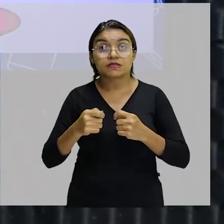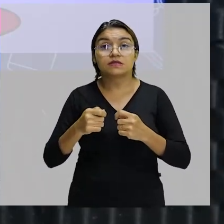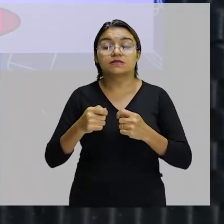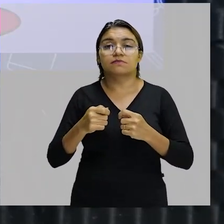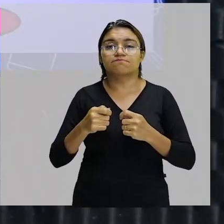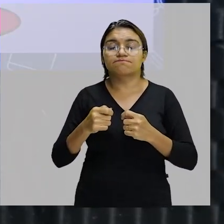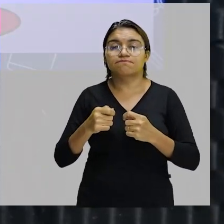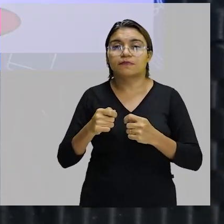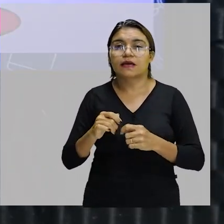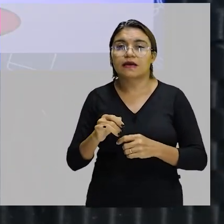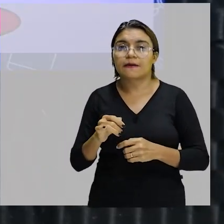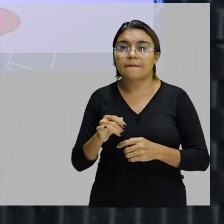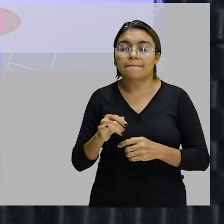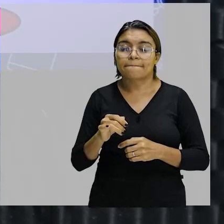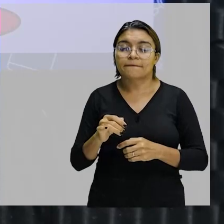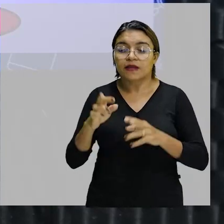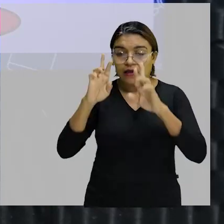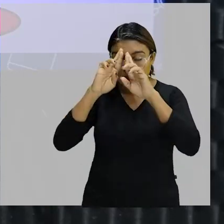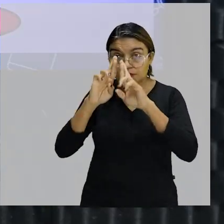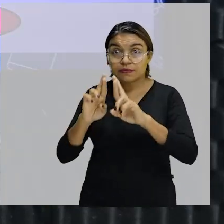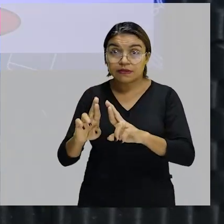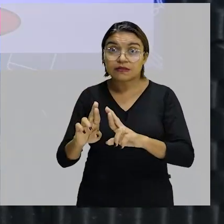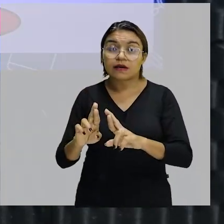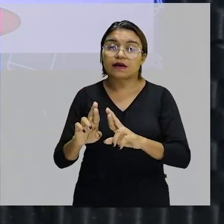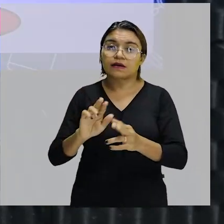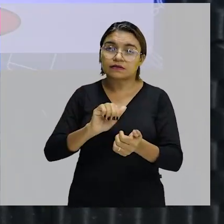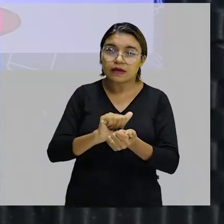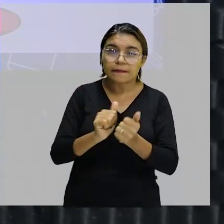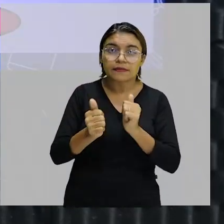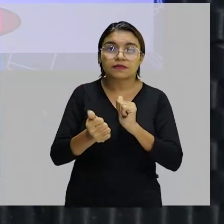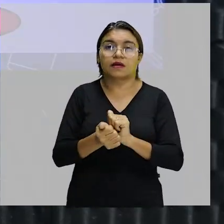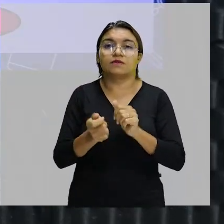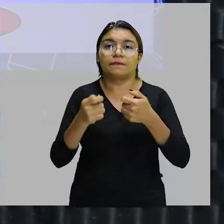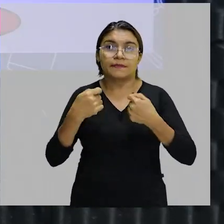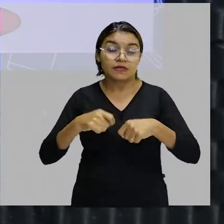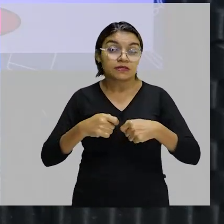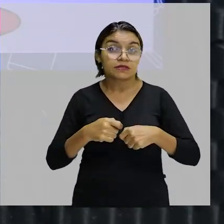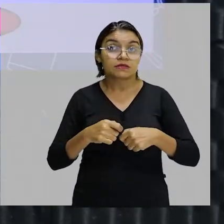da individualidade. Então, tudo tem que ser adaptado.